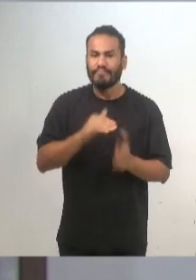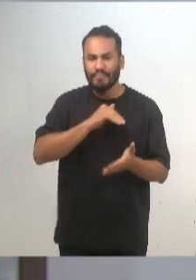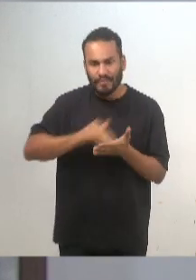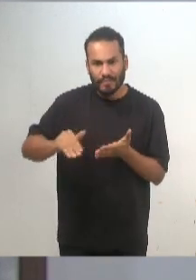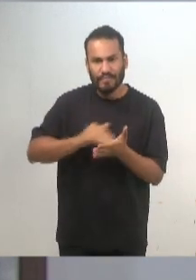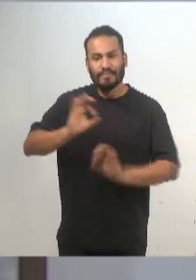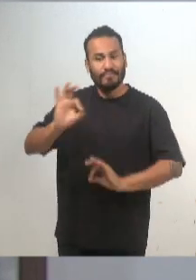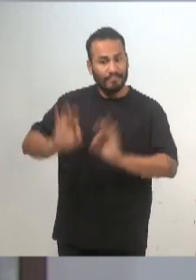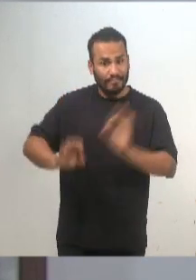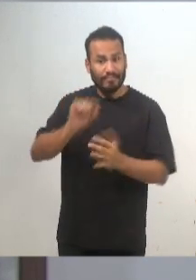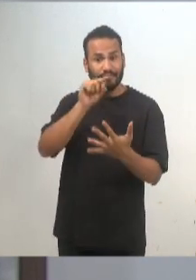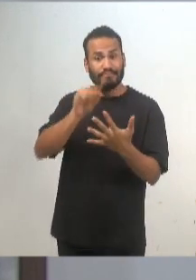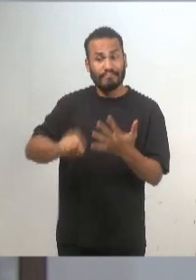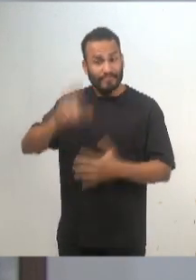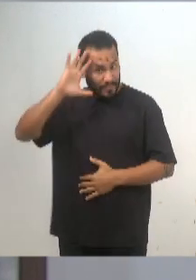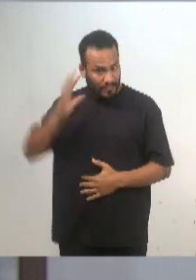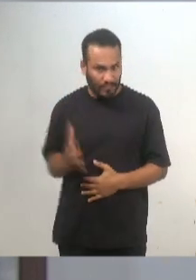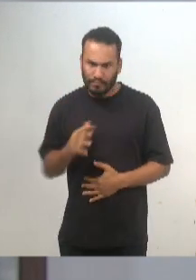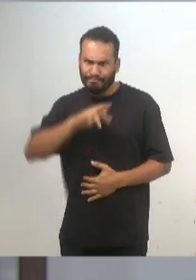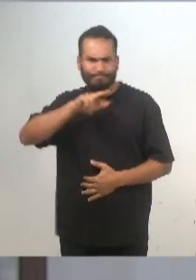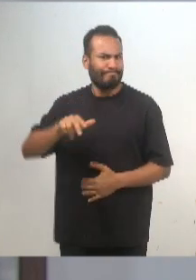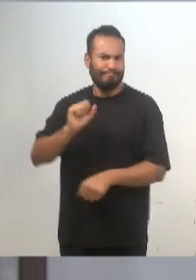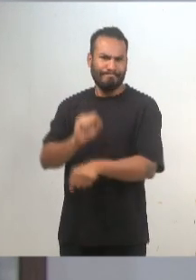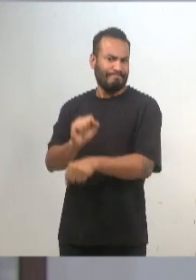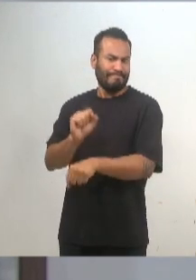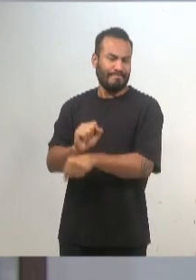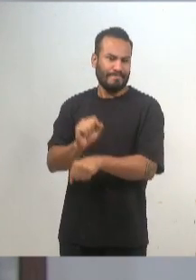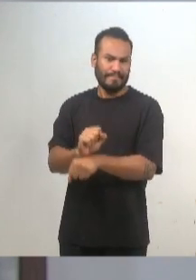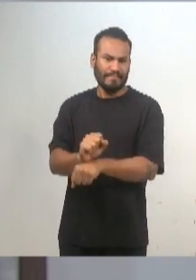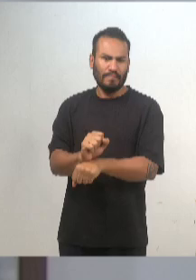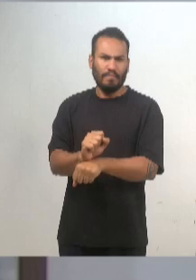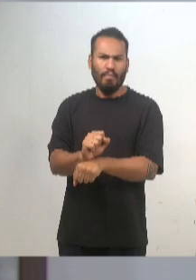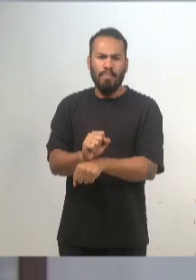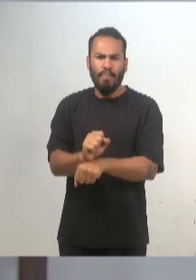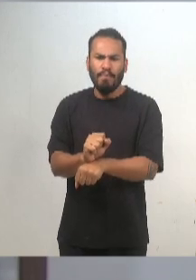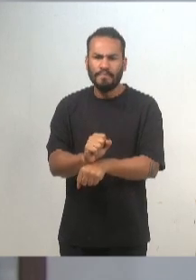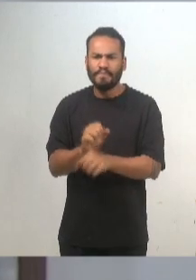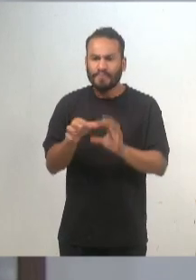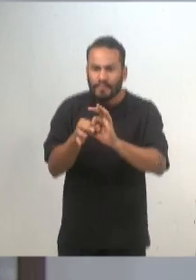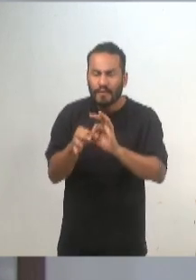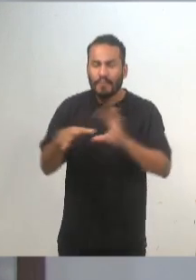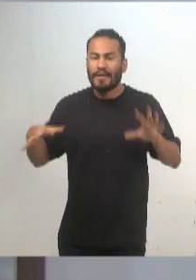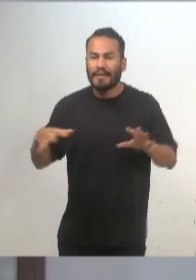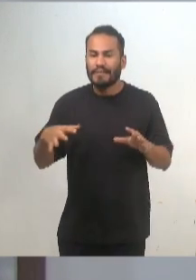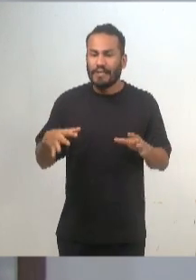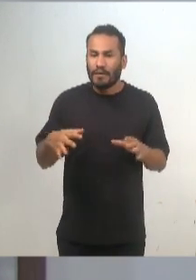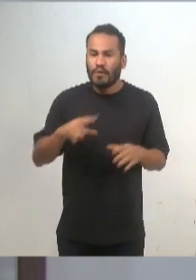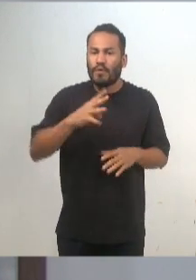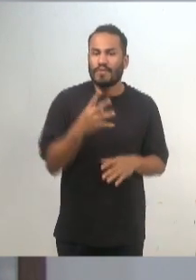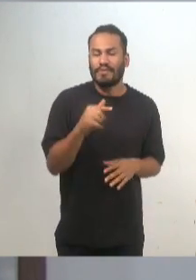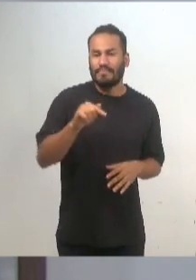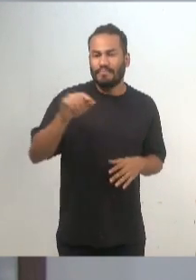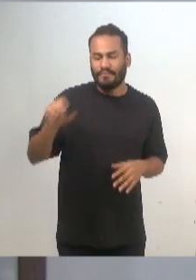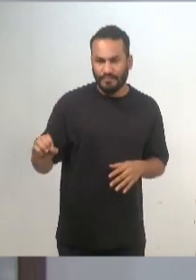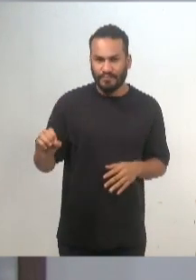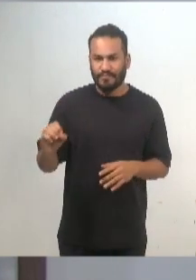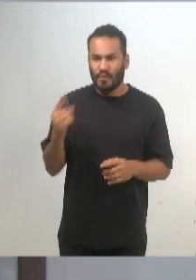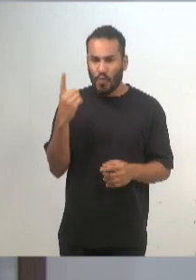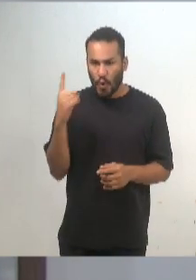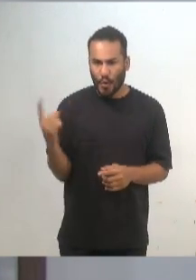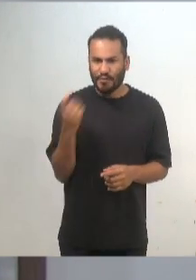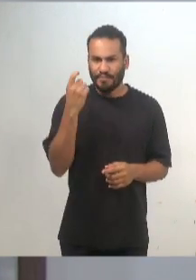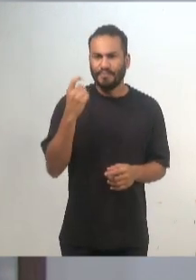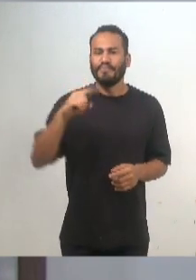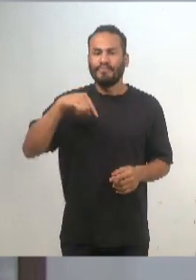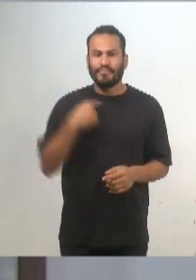Secretaria de Planejamento aponte uma solução e não espere a liberação da marginal em condição de mão única